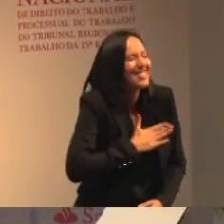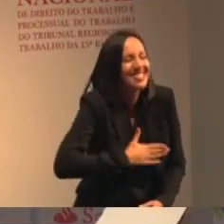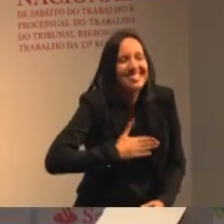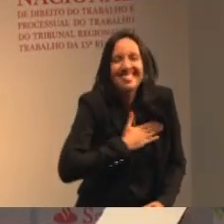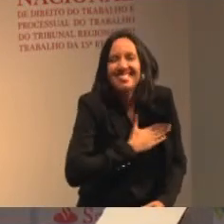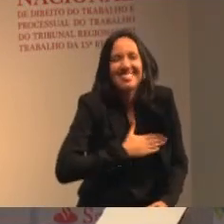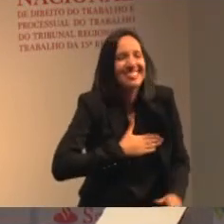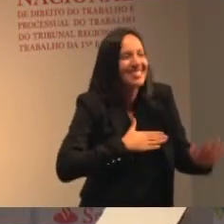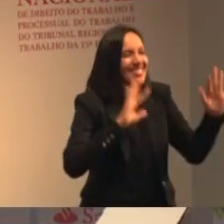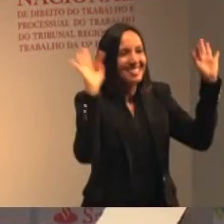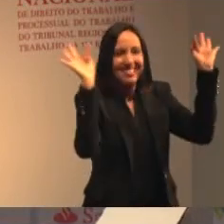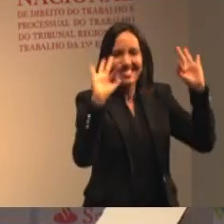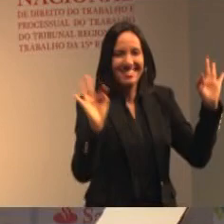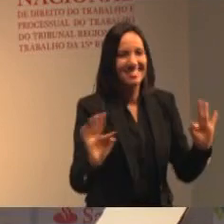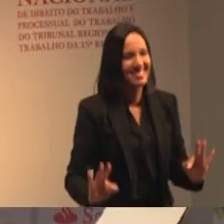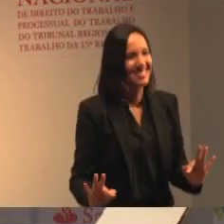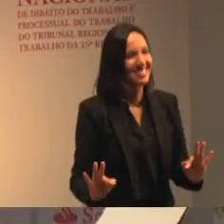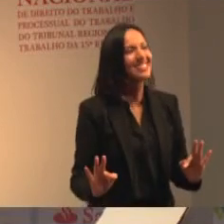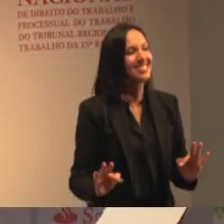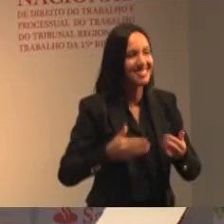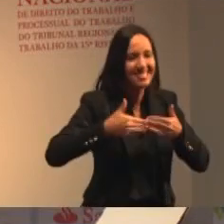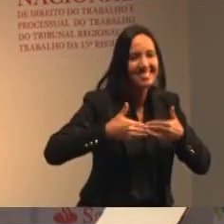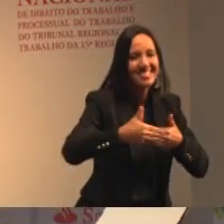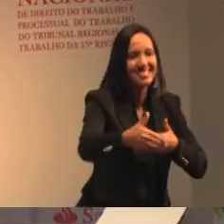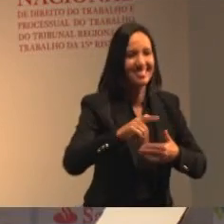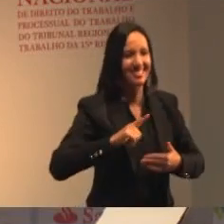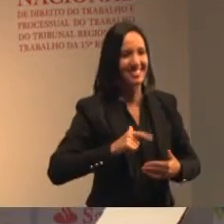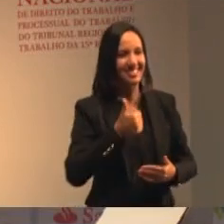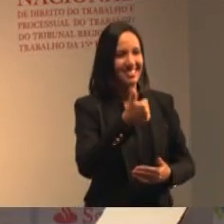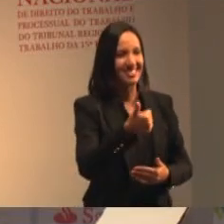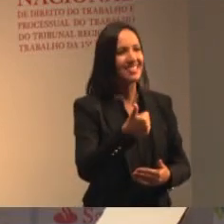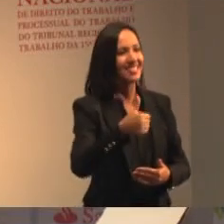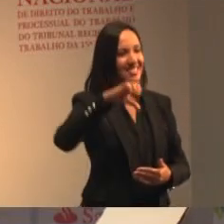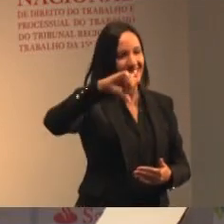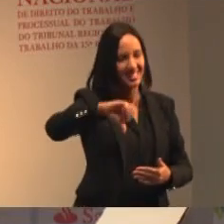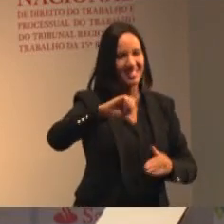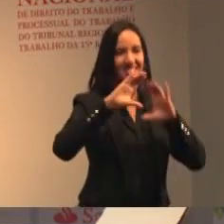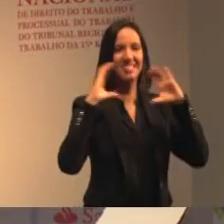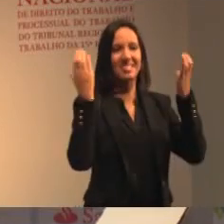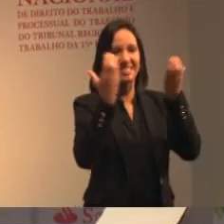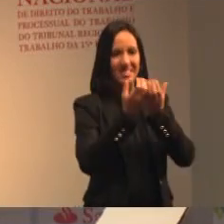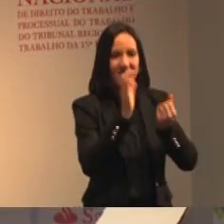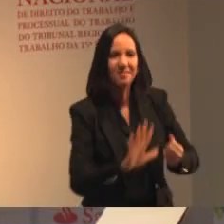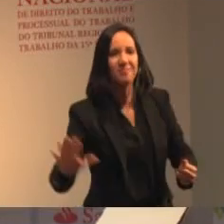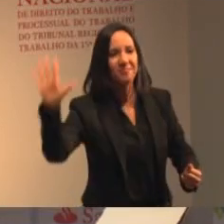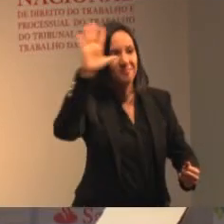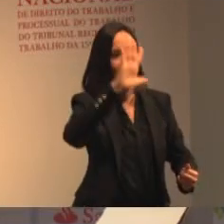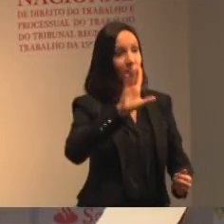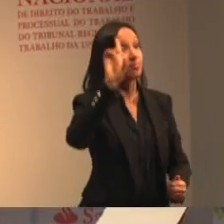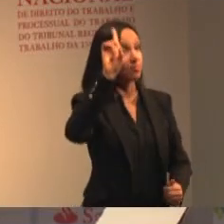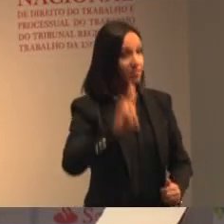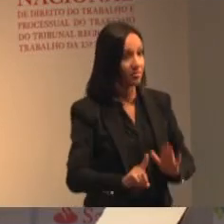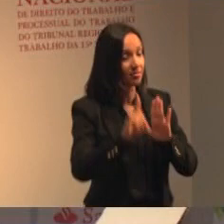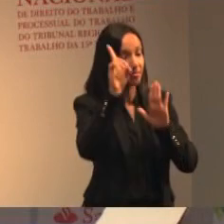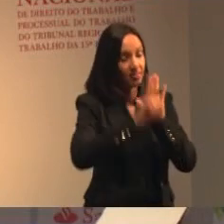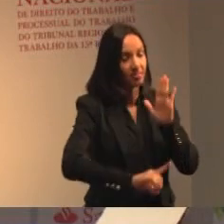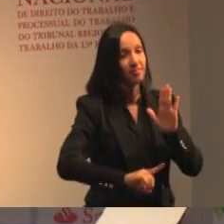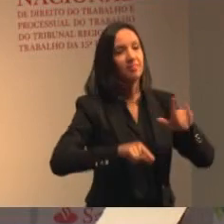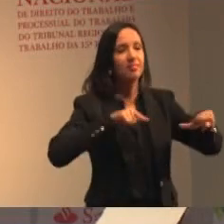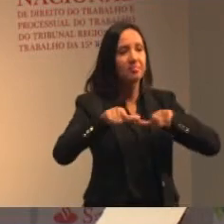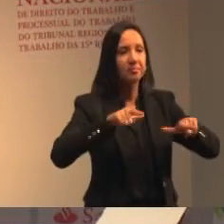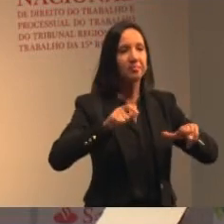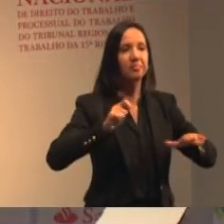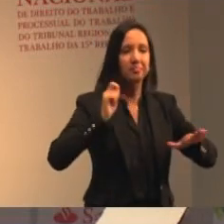muita felicidade que damos início ao 19º Congresso Nacional de Direito do Trabalho e Processual do